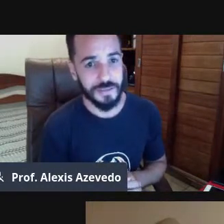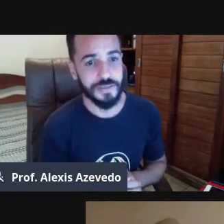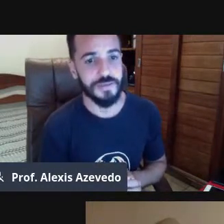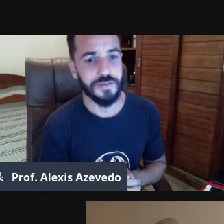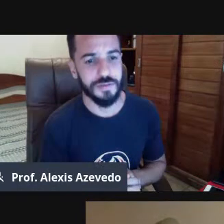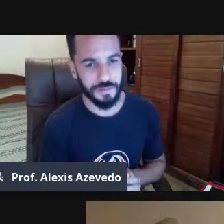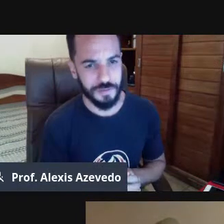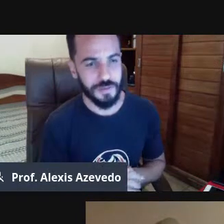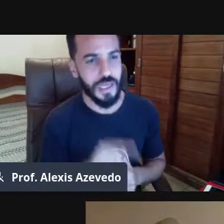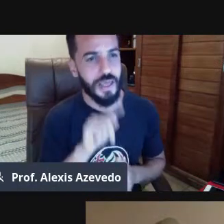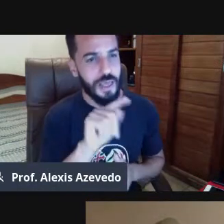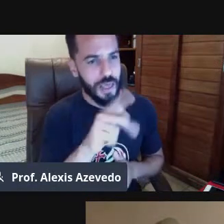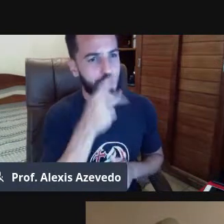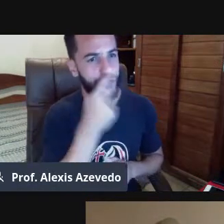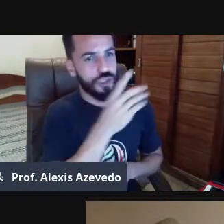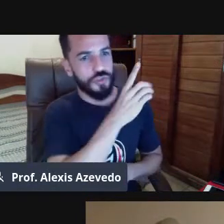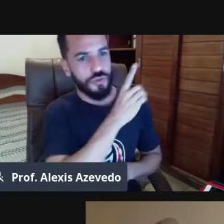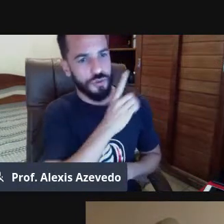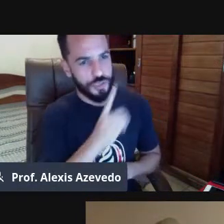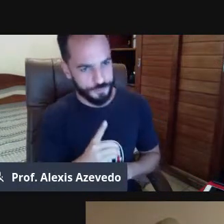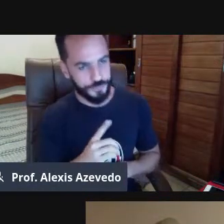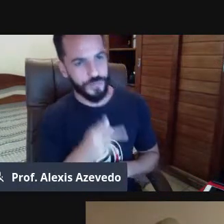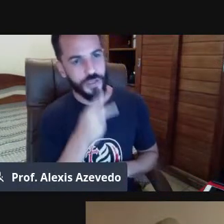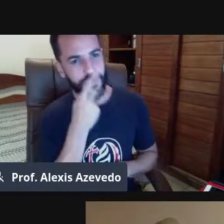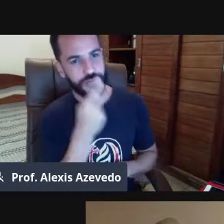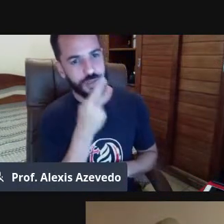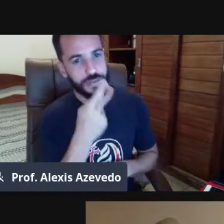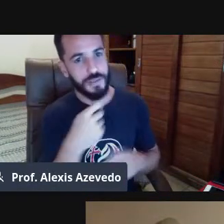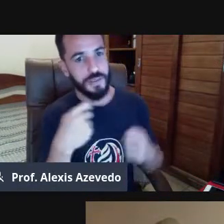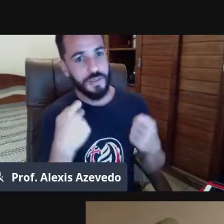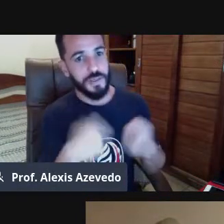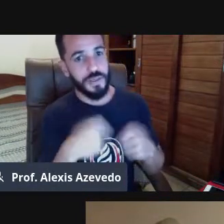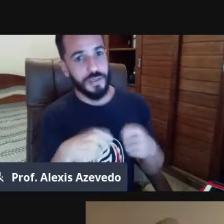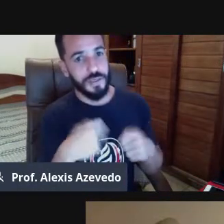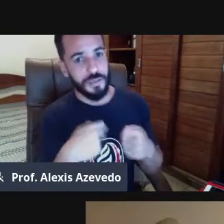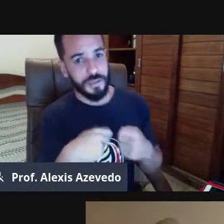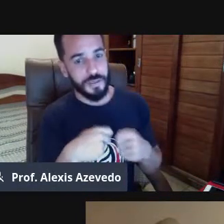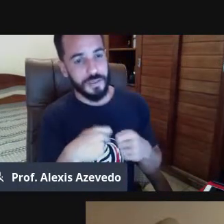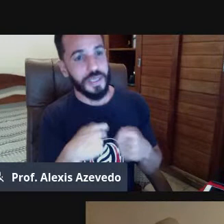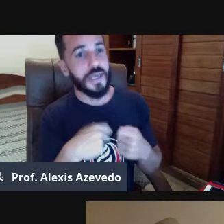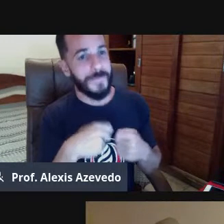nossa atenção voltada à construção dessas